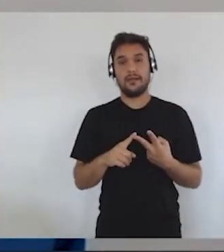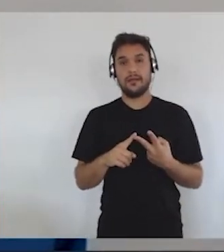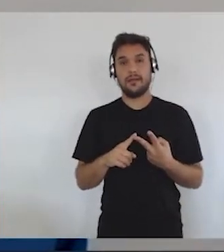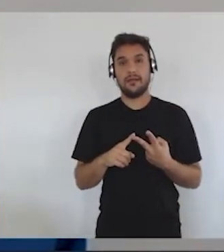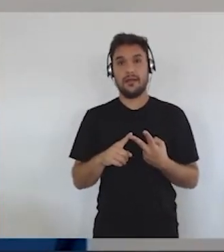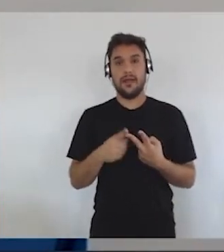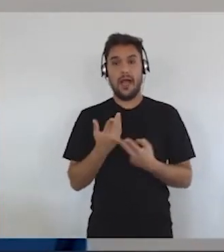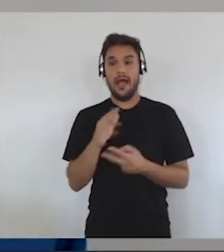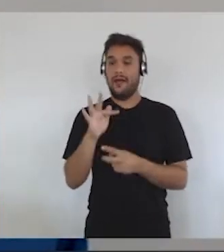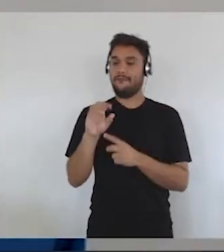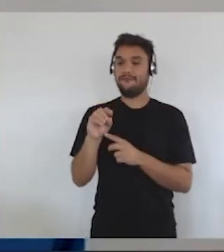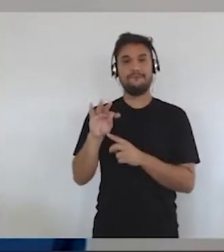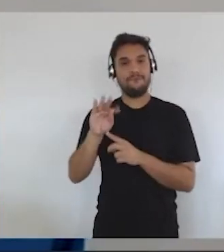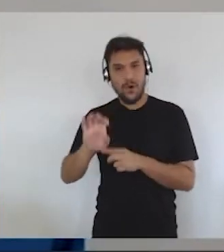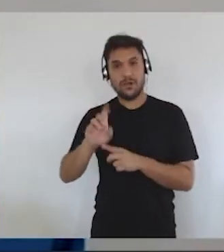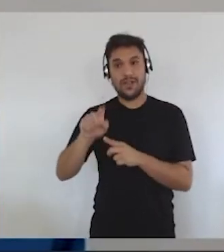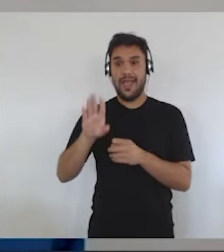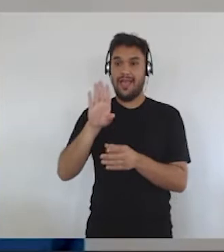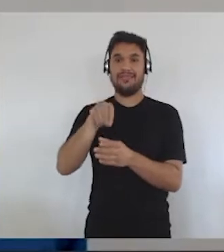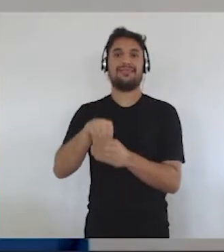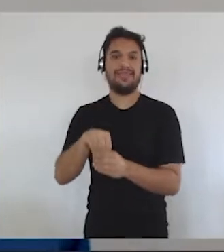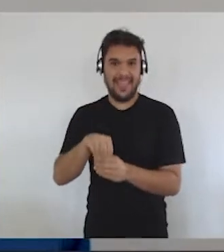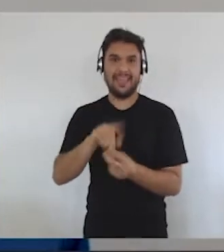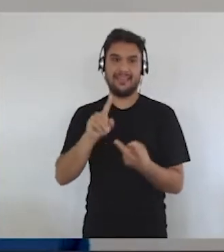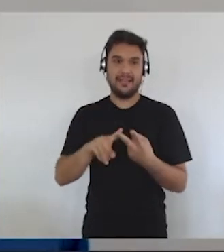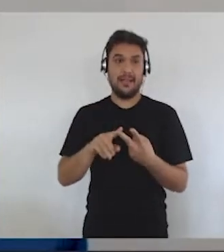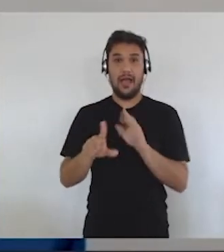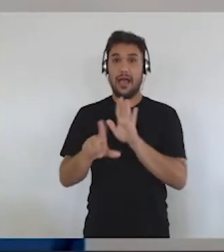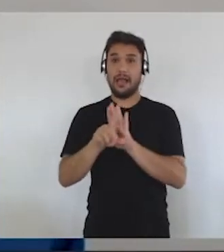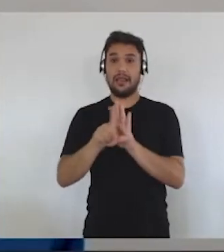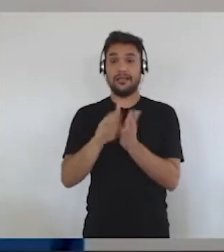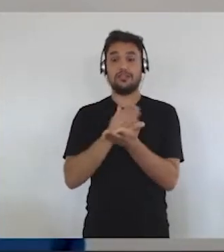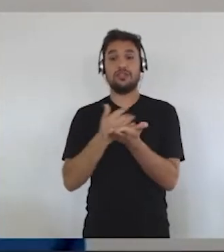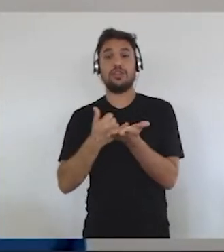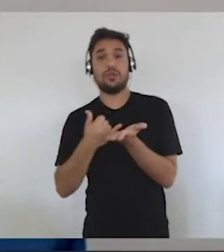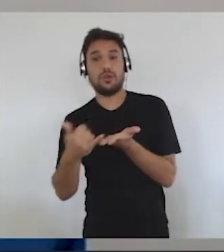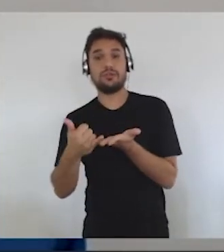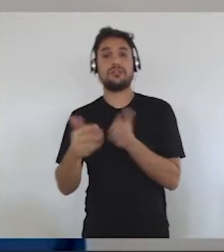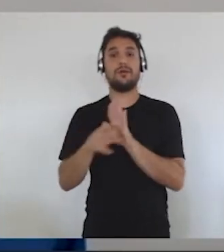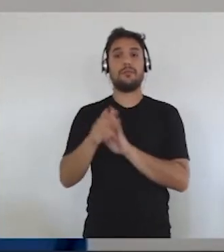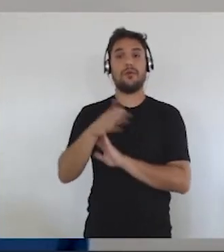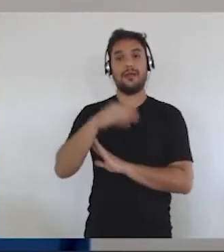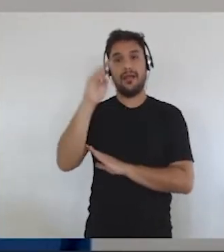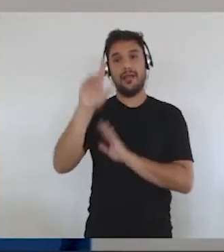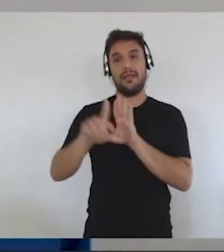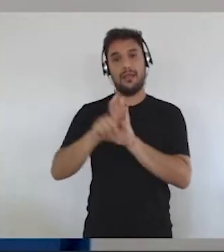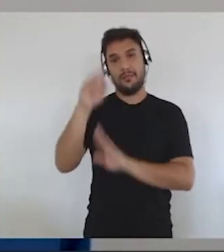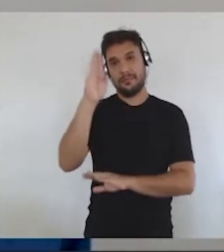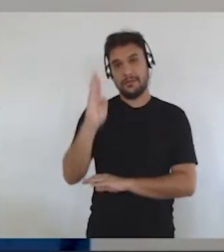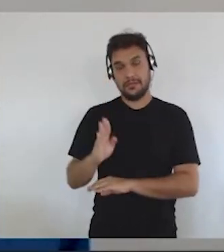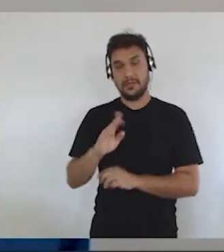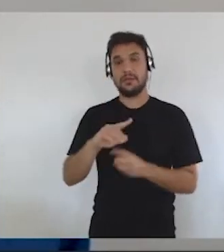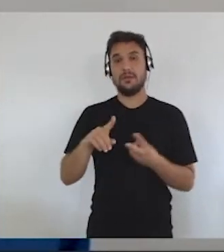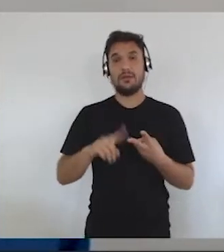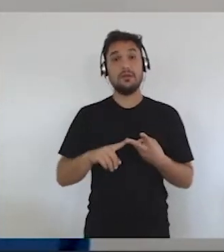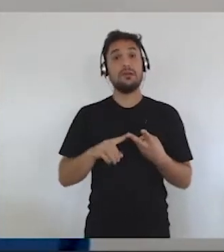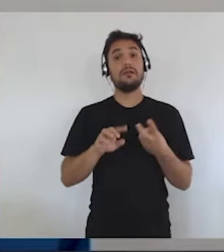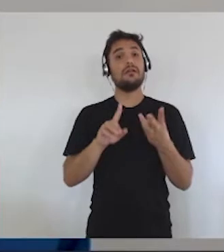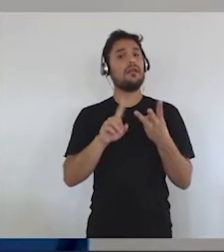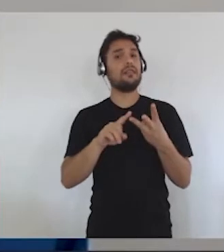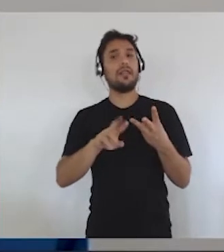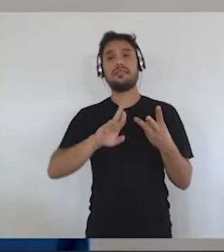As fontes são internas, né? Nossa lei de introdução às normas do direito brasileiro, e não